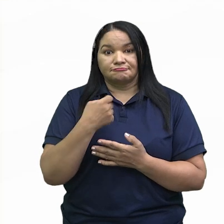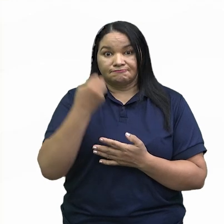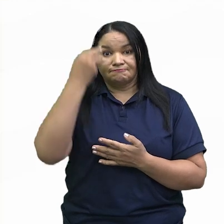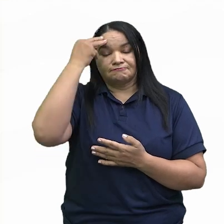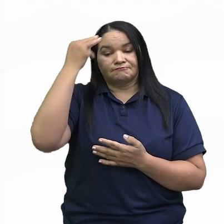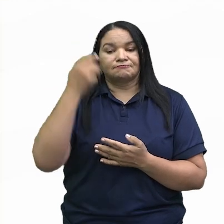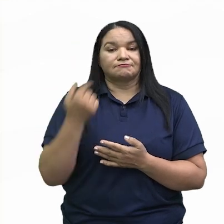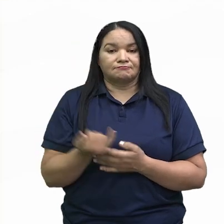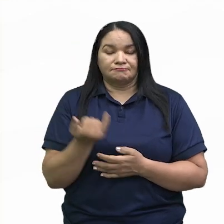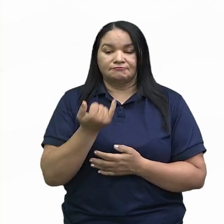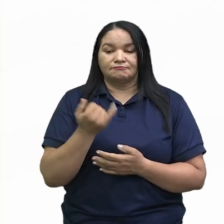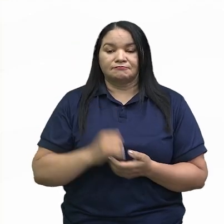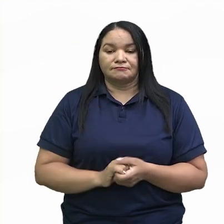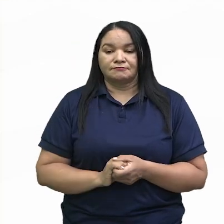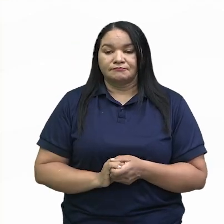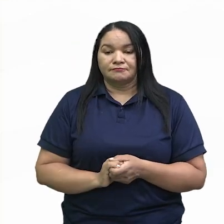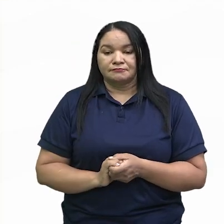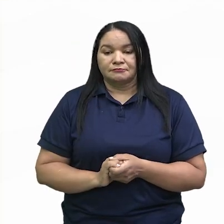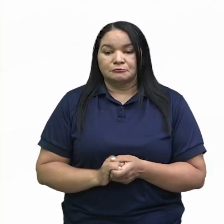vocês a partir de agora. Ó.